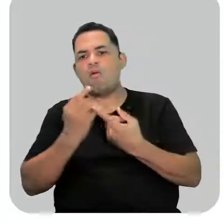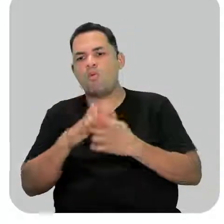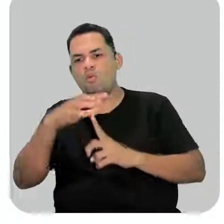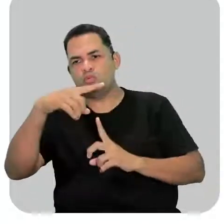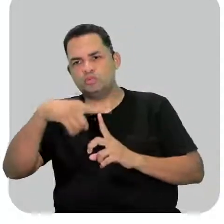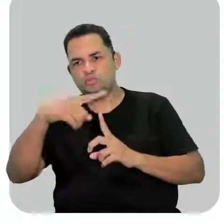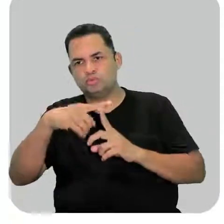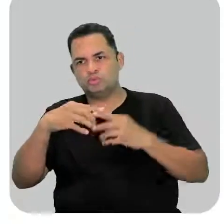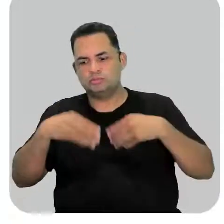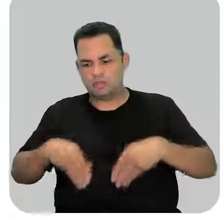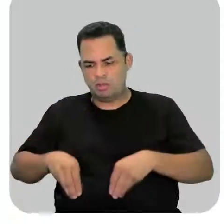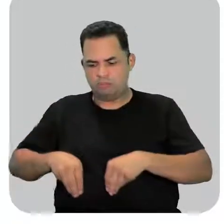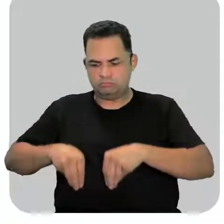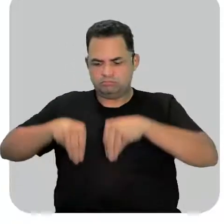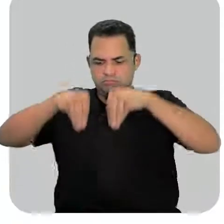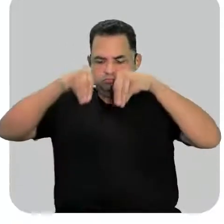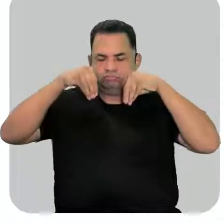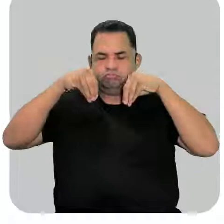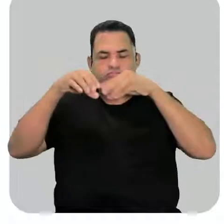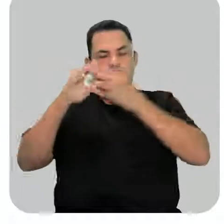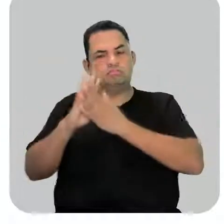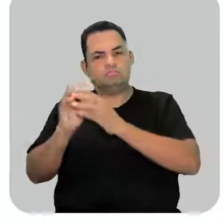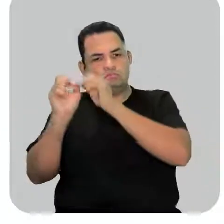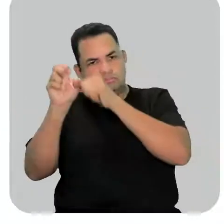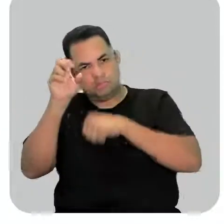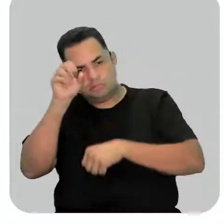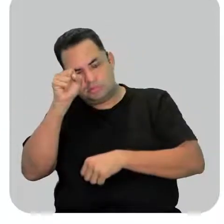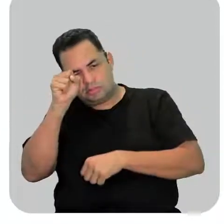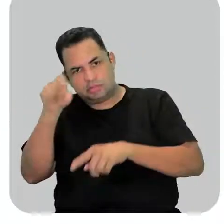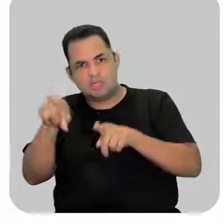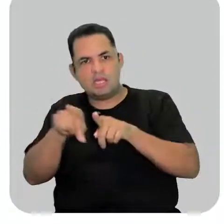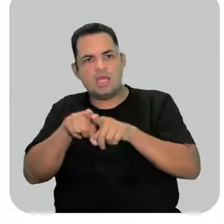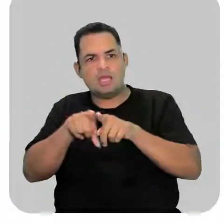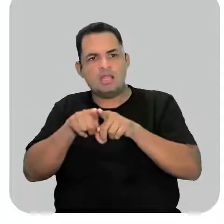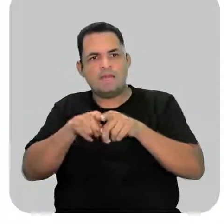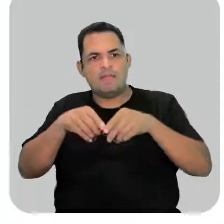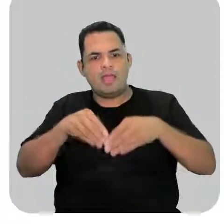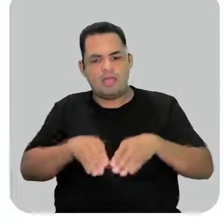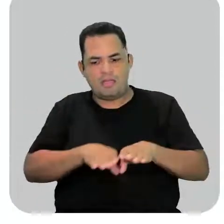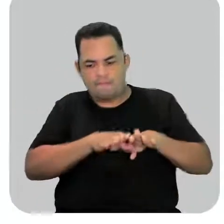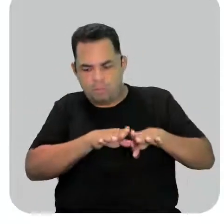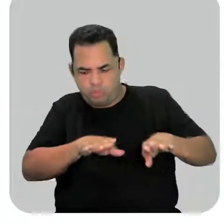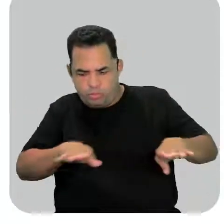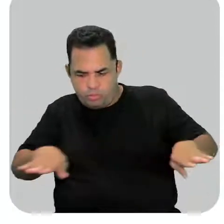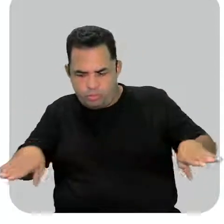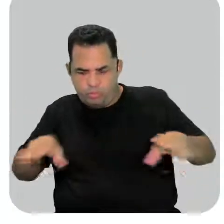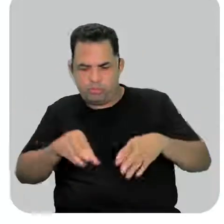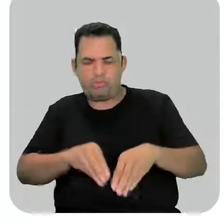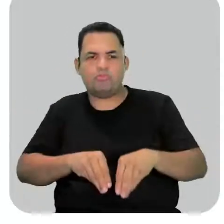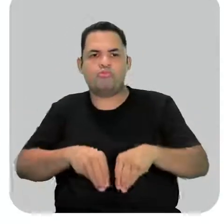de cobertores e tapetes, é usado um material sintético fabricado a partir de uma